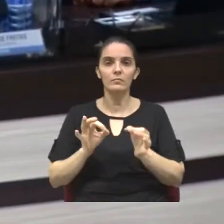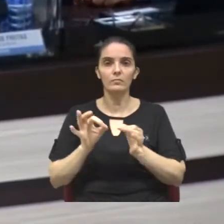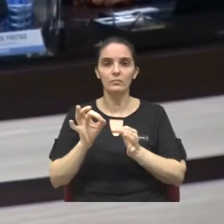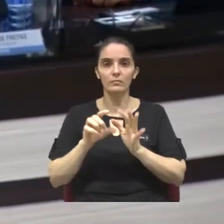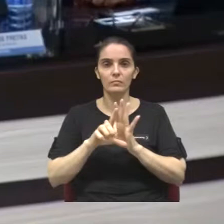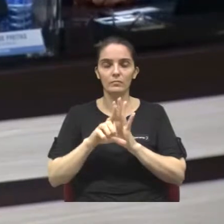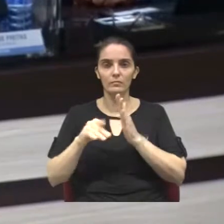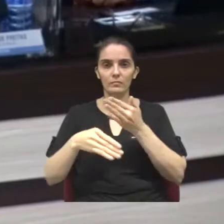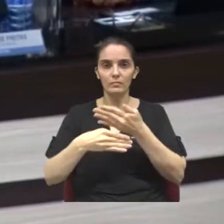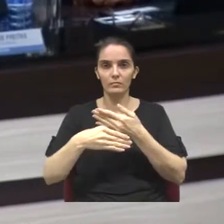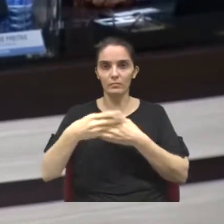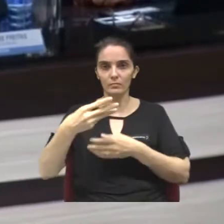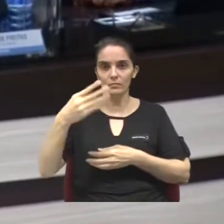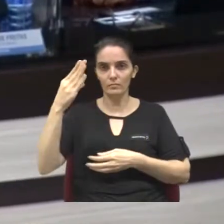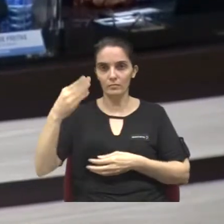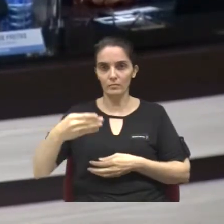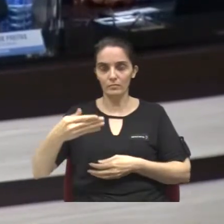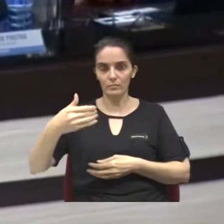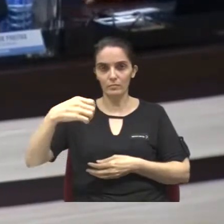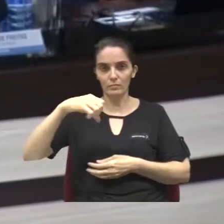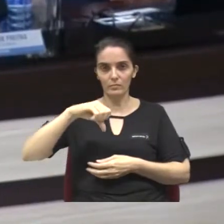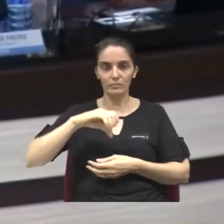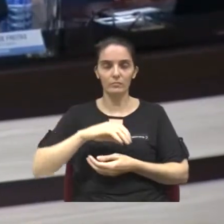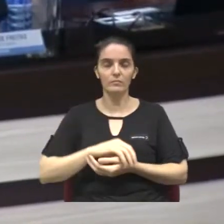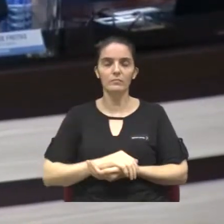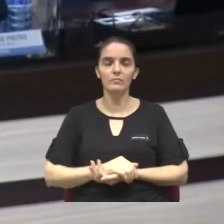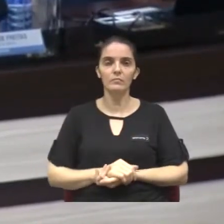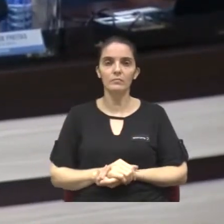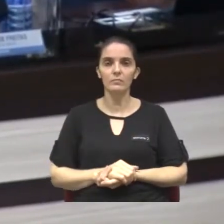complementar 3/19.